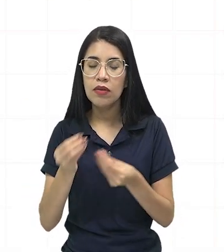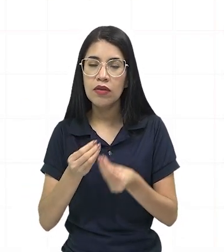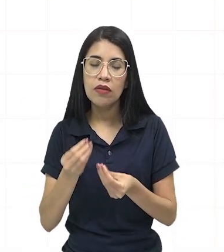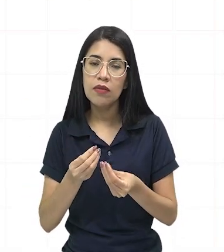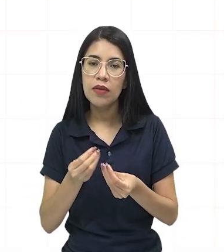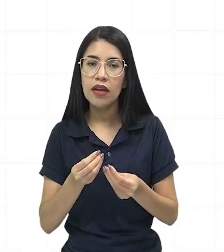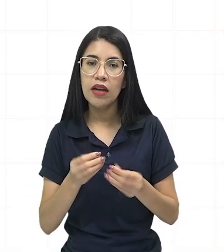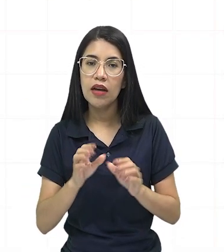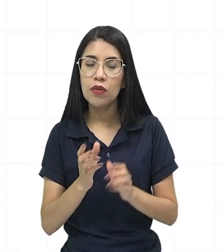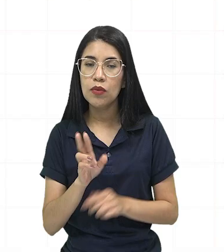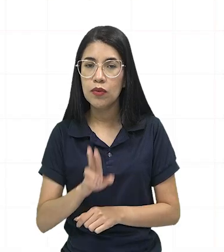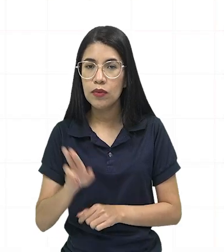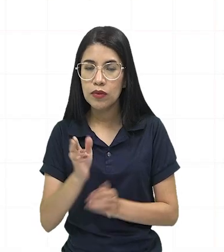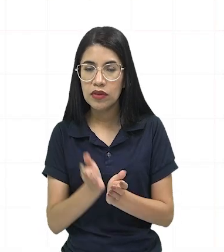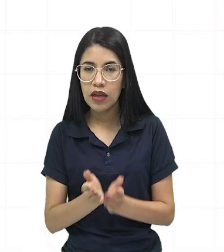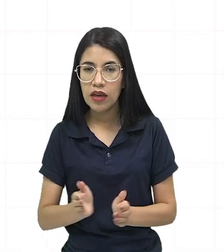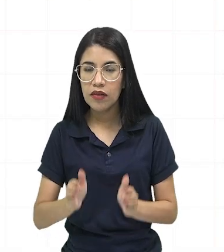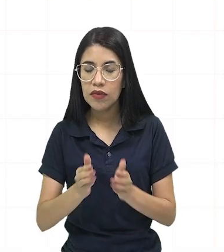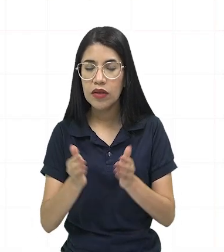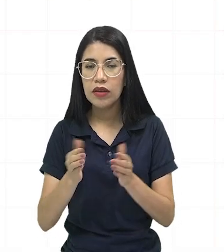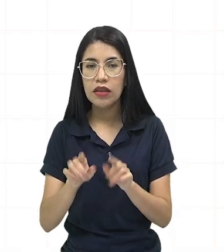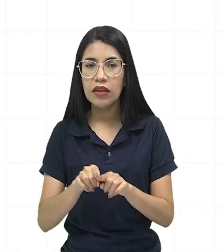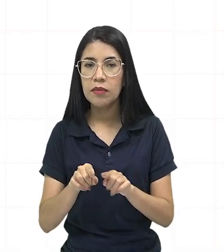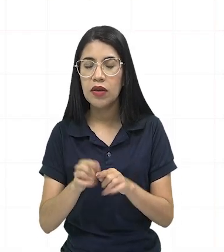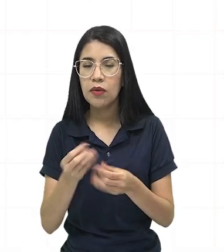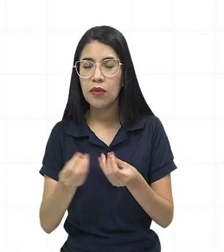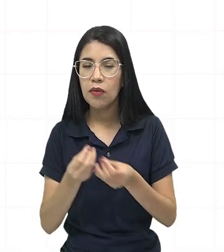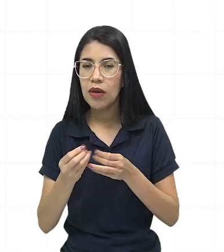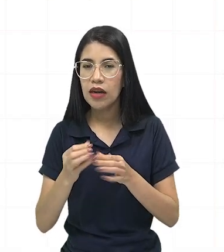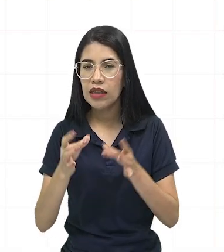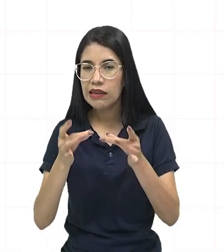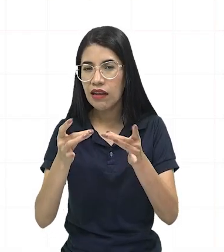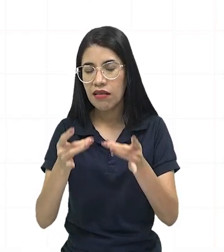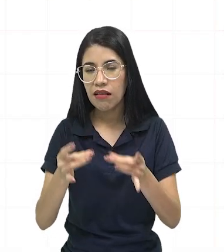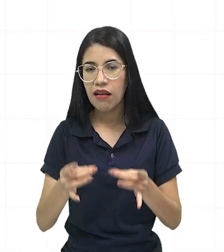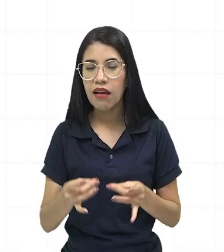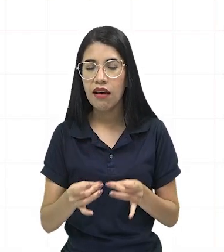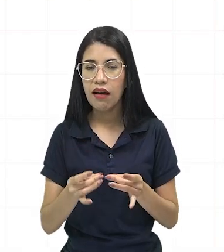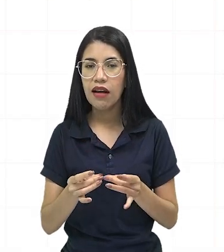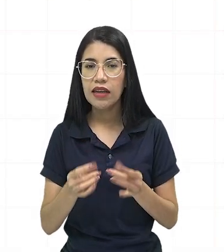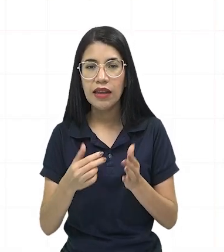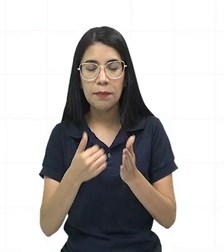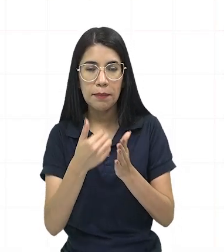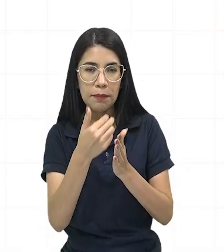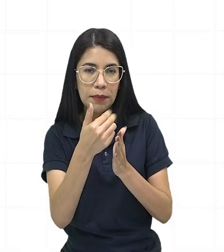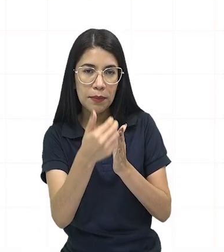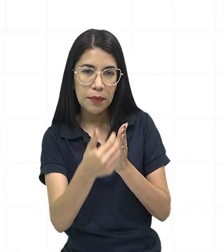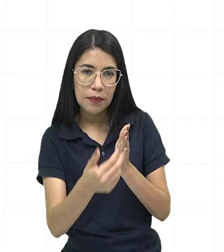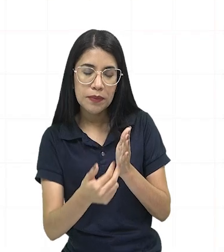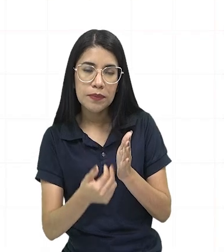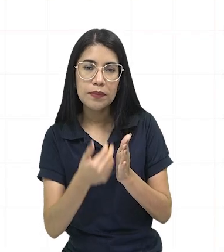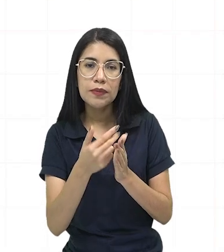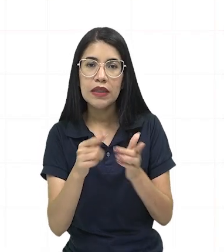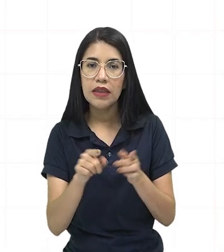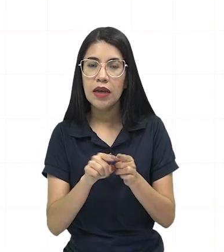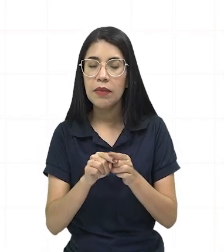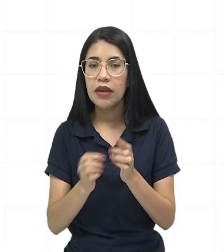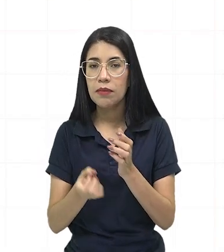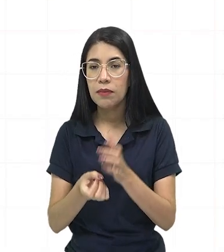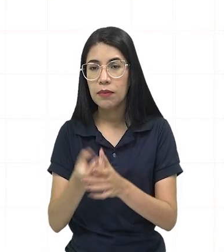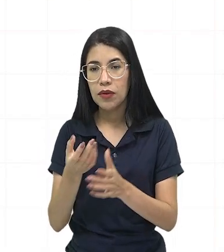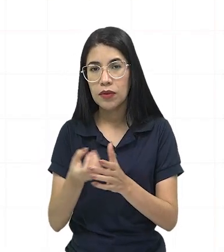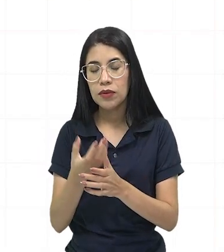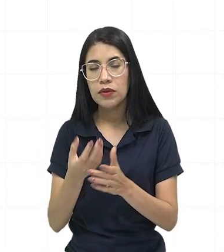fina, mais trabalhada, mais desenvolvida, detalhes que são utilizados na pintura e na própria construção da